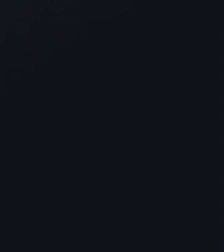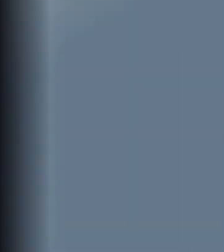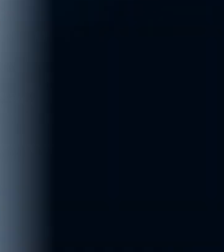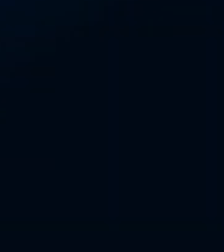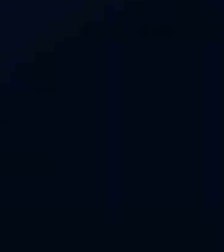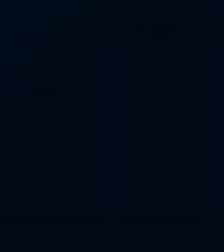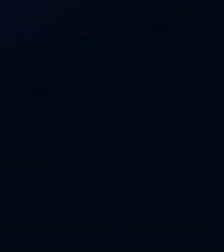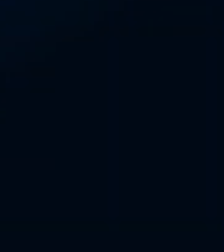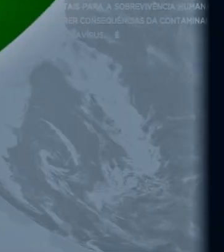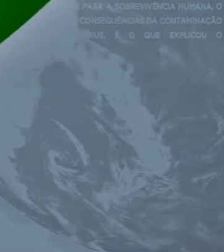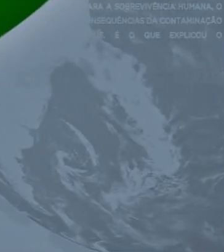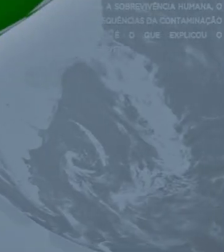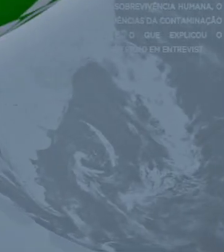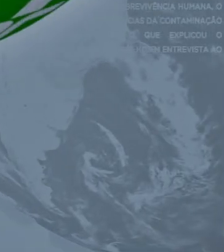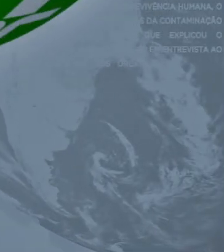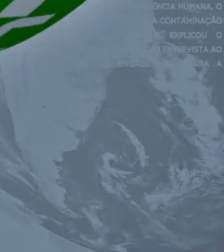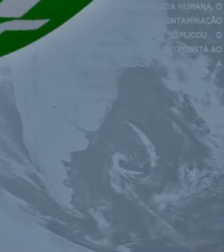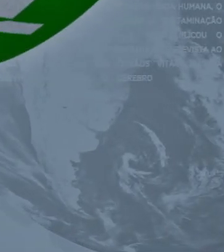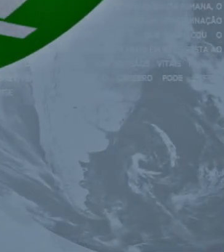Música